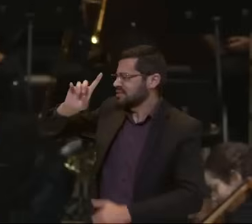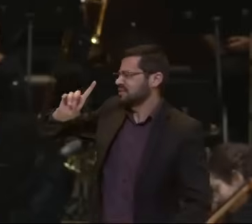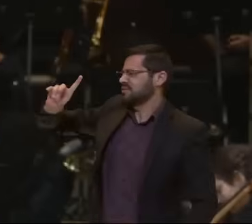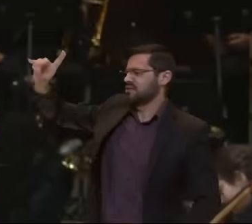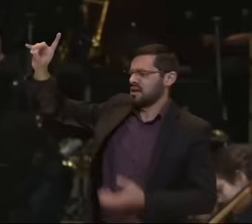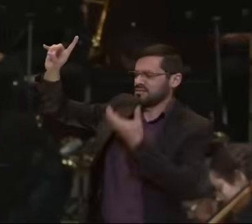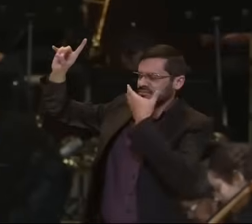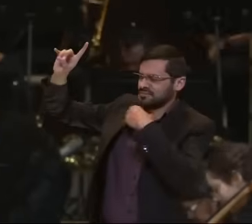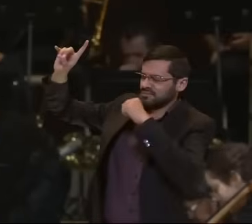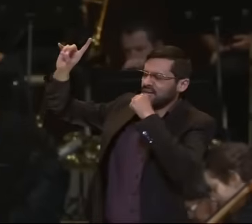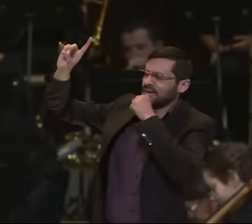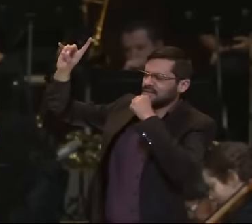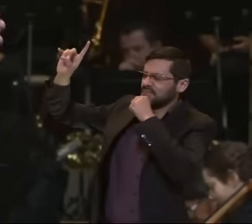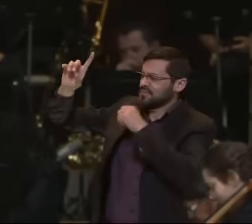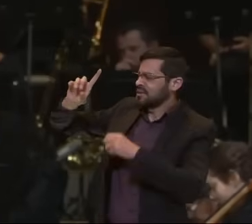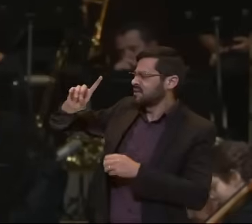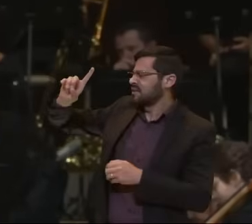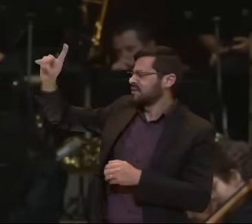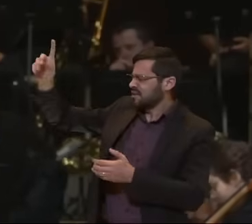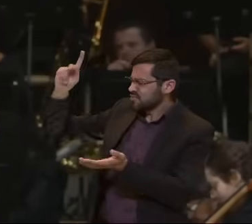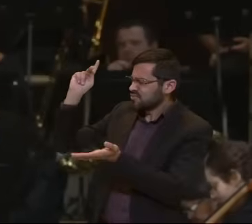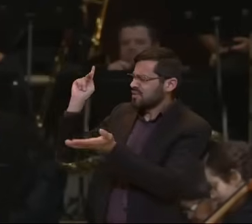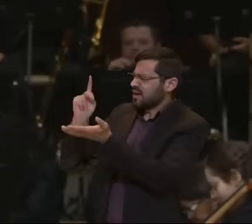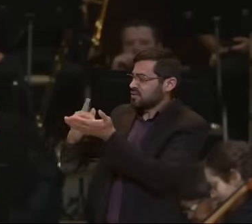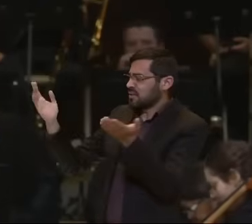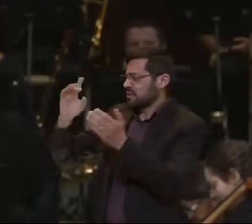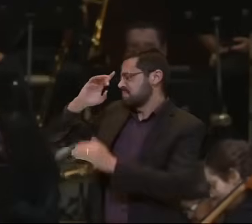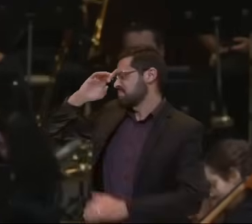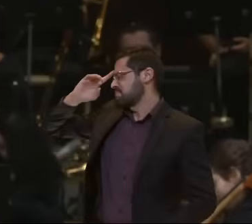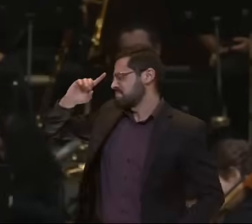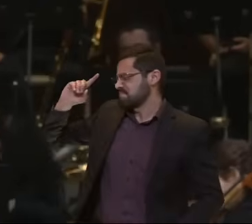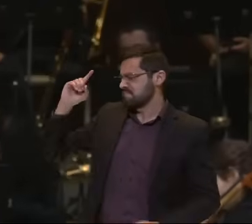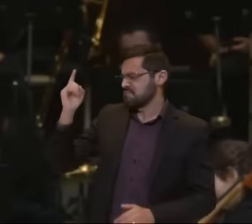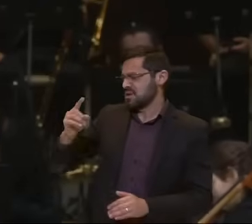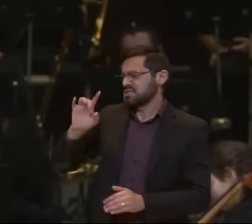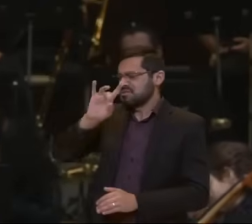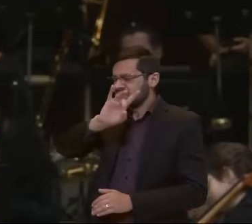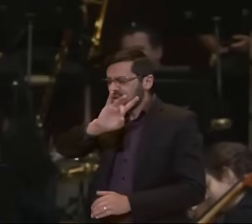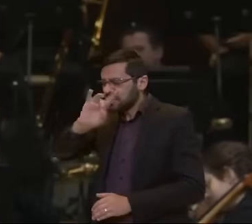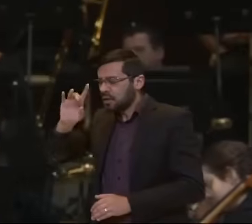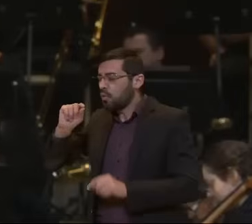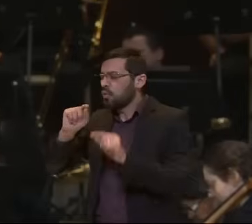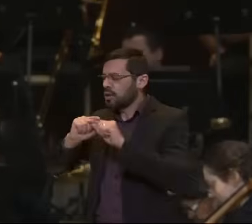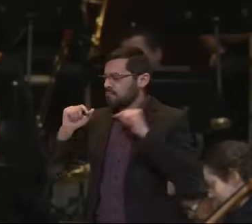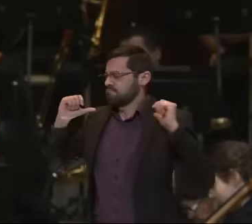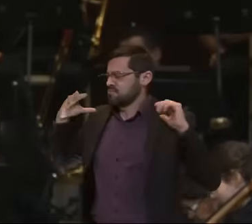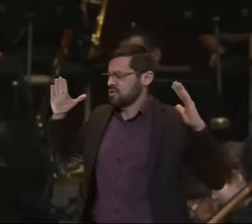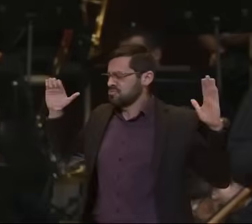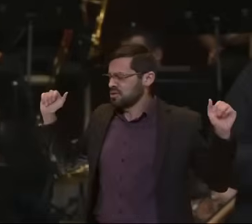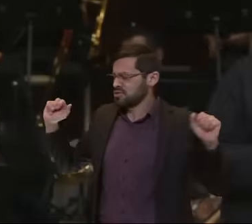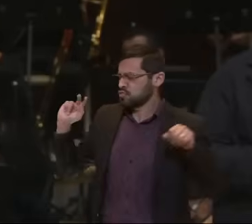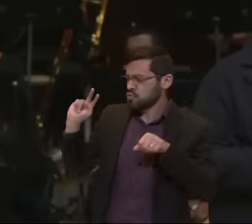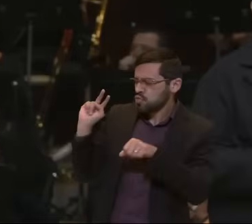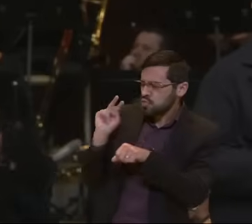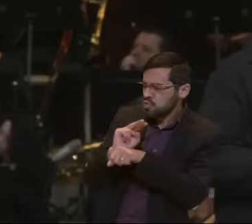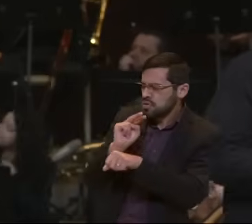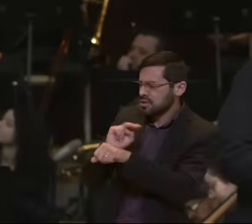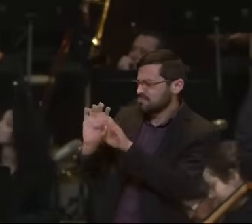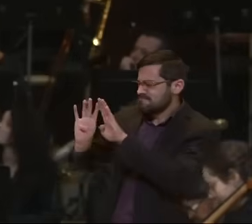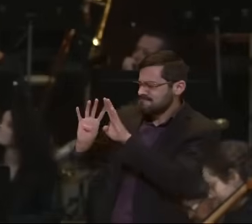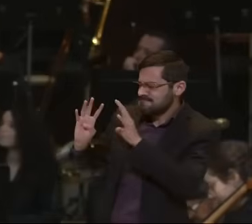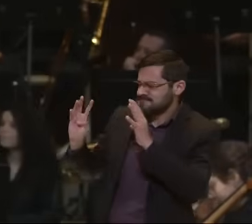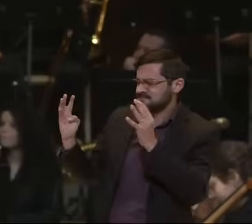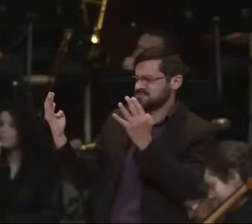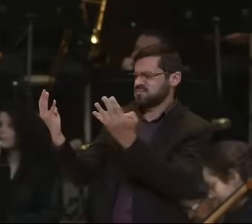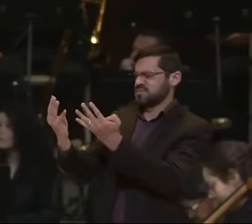nesta hora, Senhor, tu faças acampar ao redor deles, como a tua palavra diz, os teus anjos, e que os teus